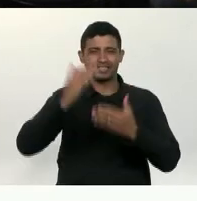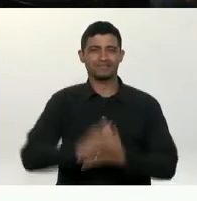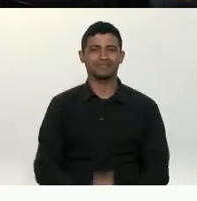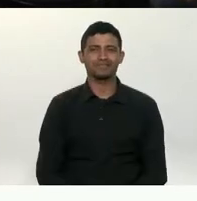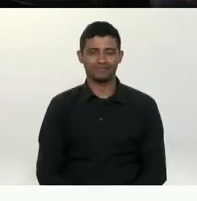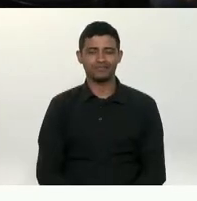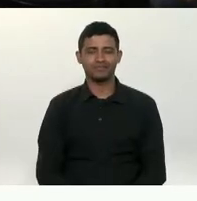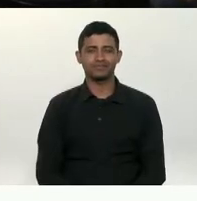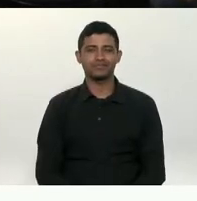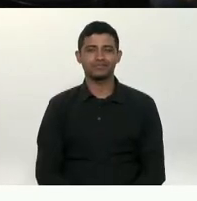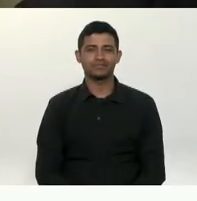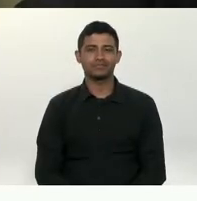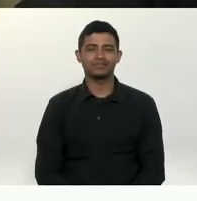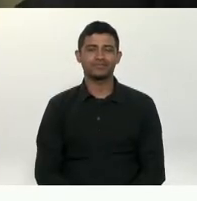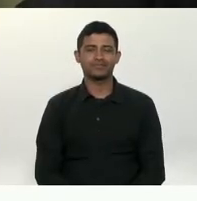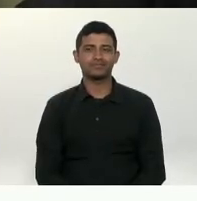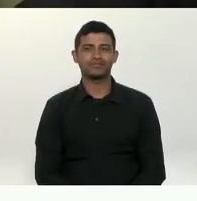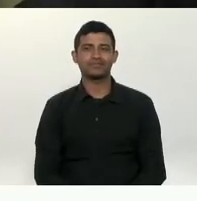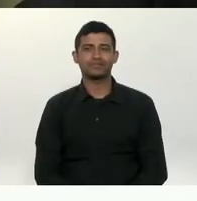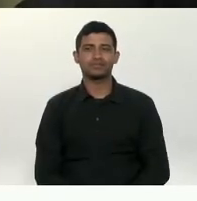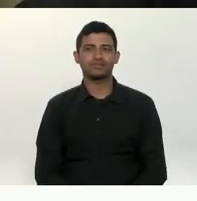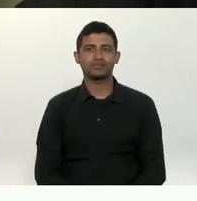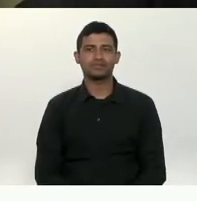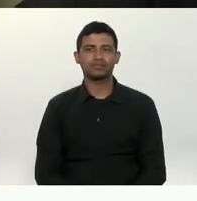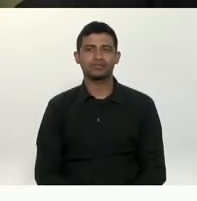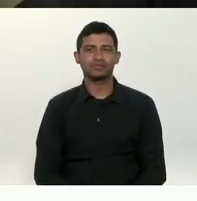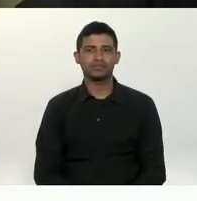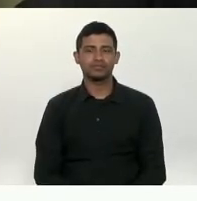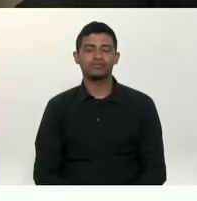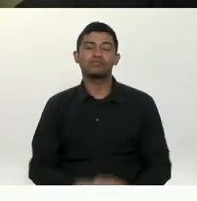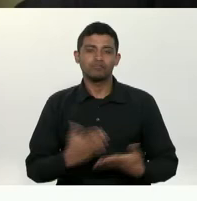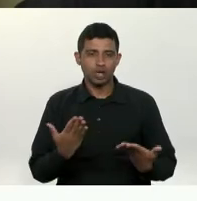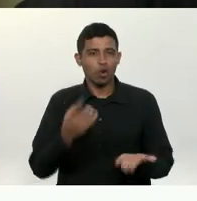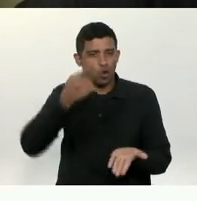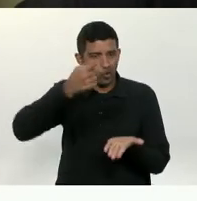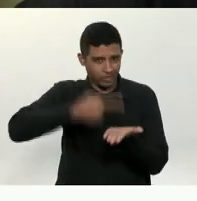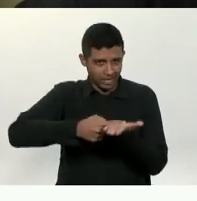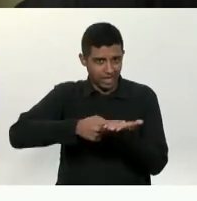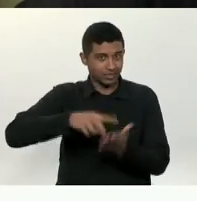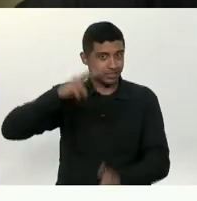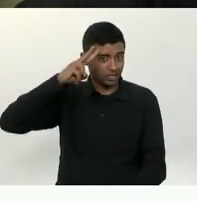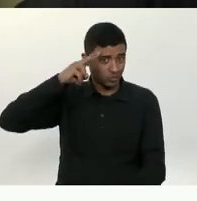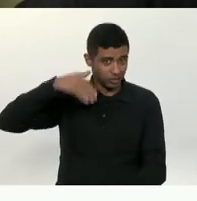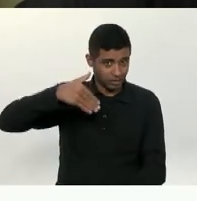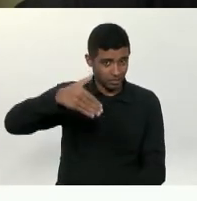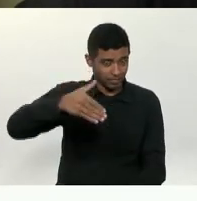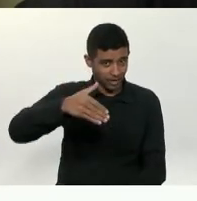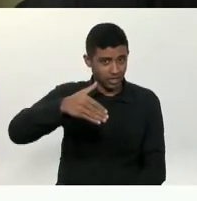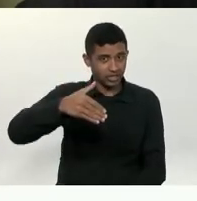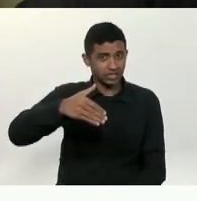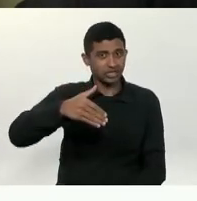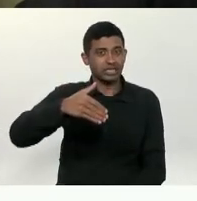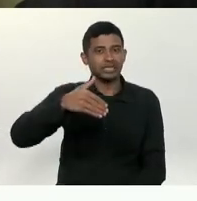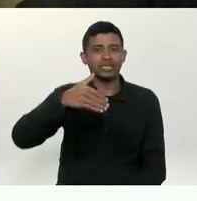Do belo interior do Rio de Janeiro. Vamos fazer às 17 horas da próxima segunda-feira, então.